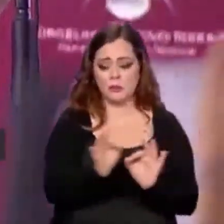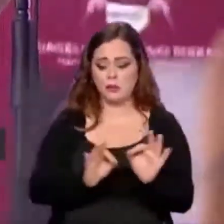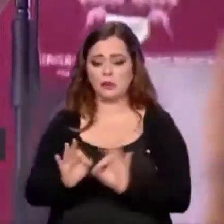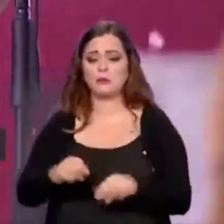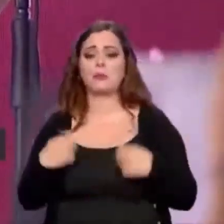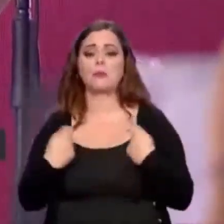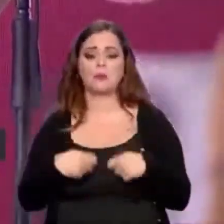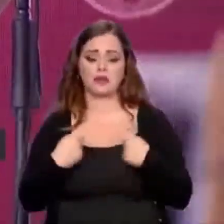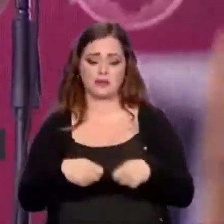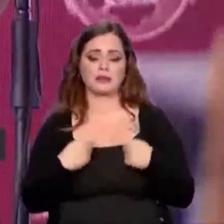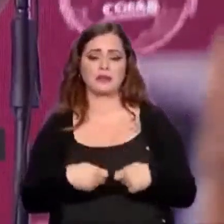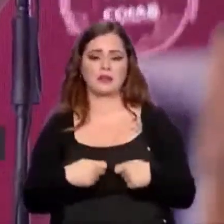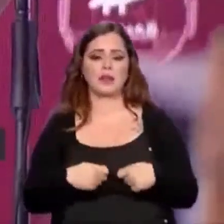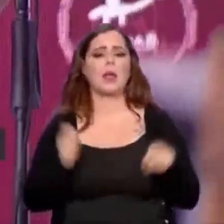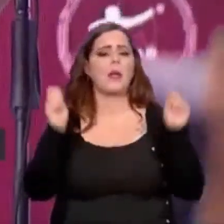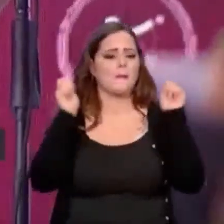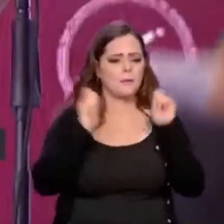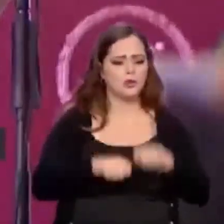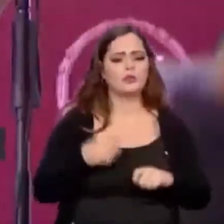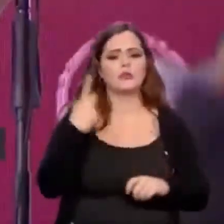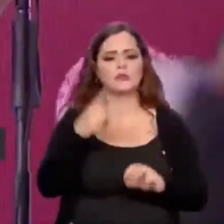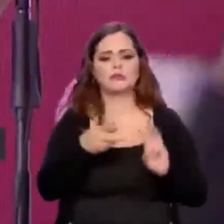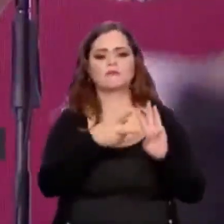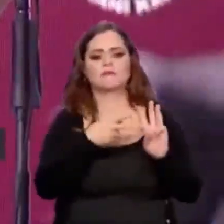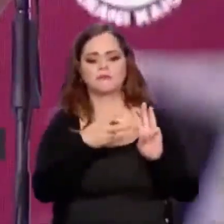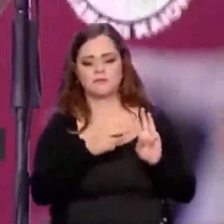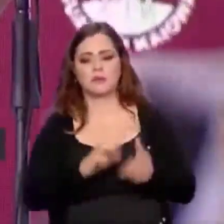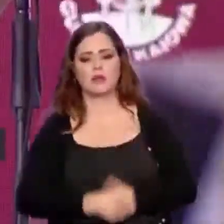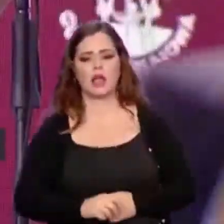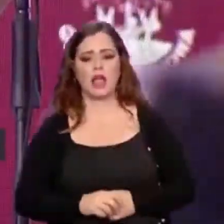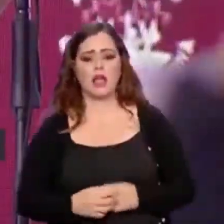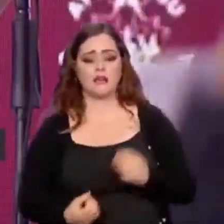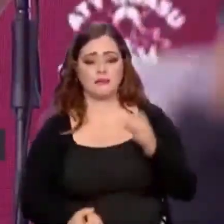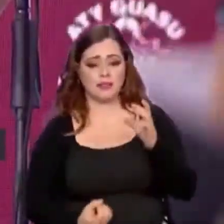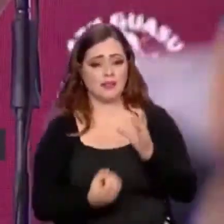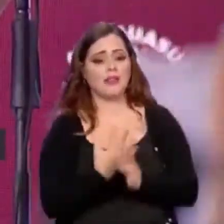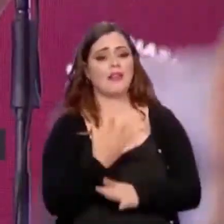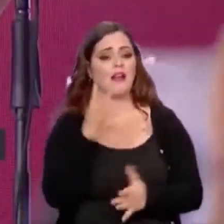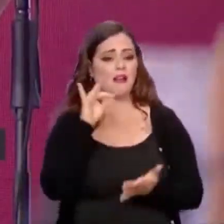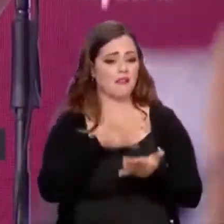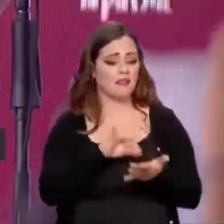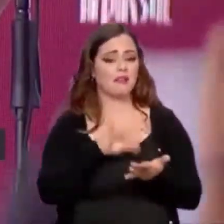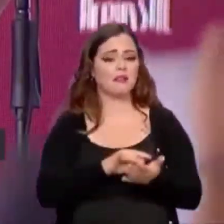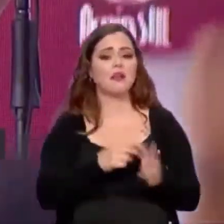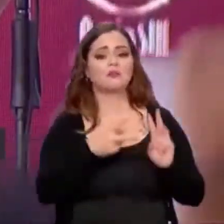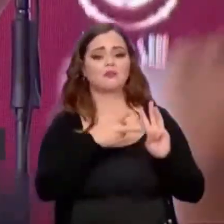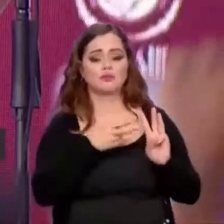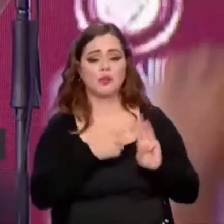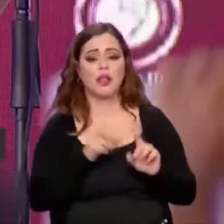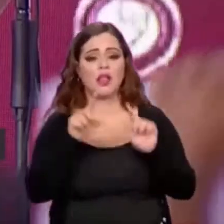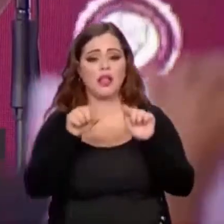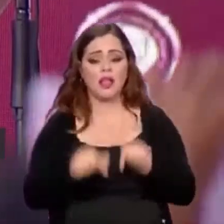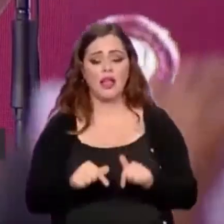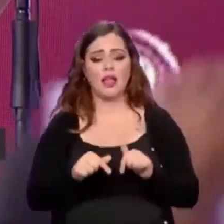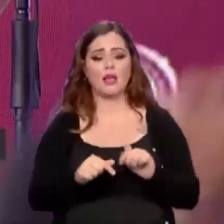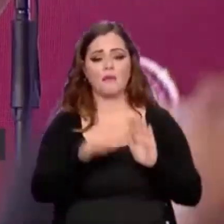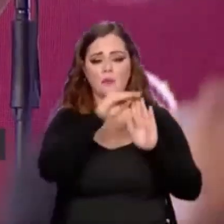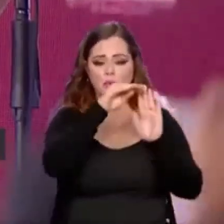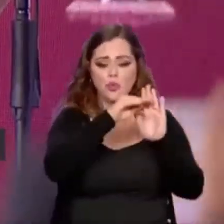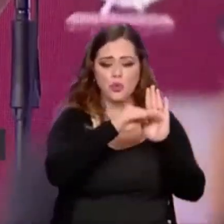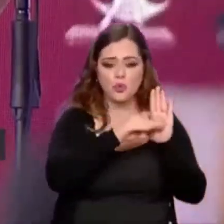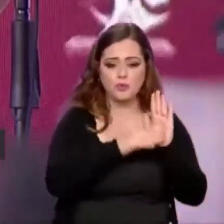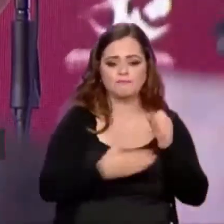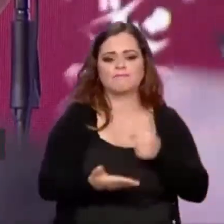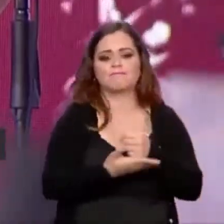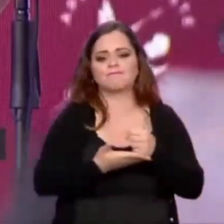necessárias e possíveis aos povos indígenas. Criar a Comissão da Verdade Indígena é uma medida